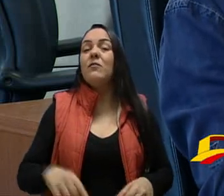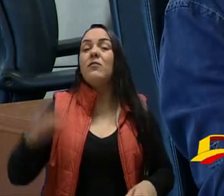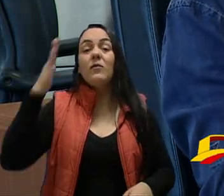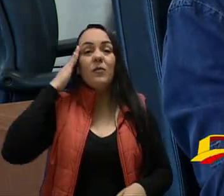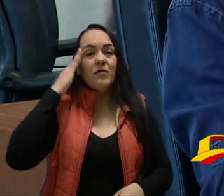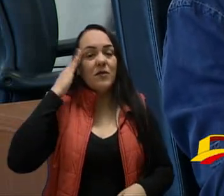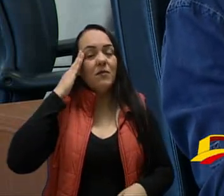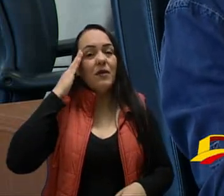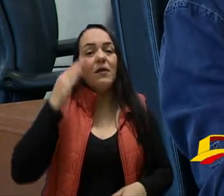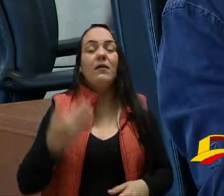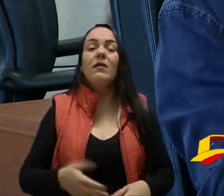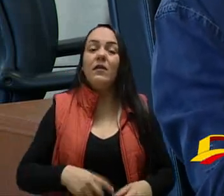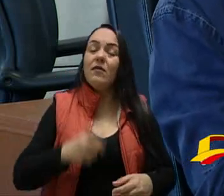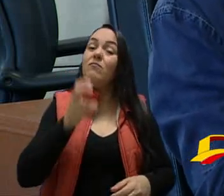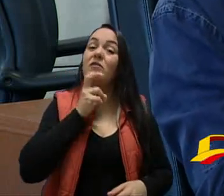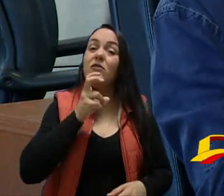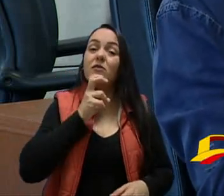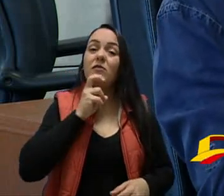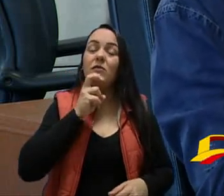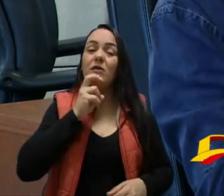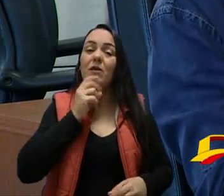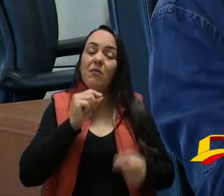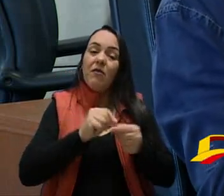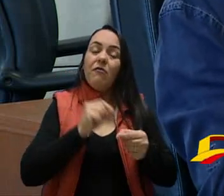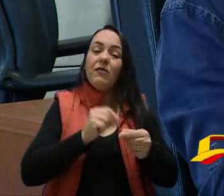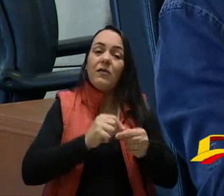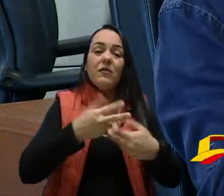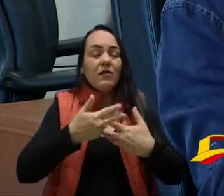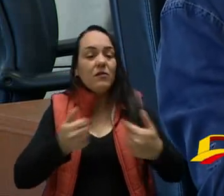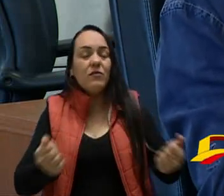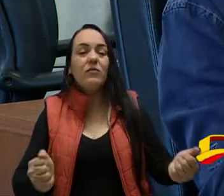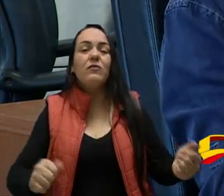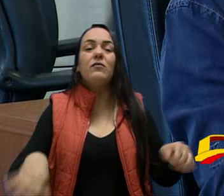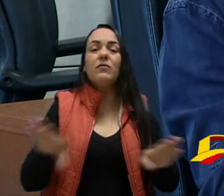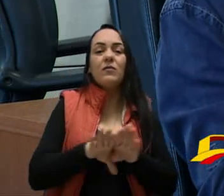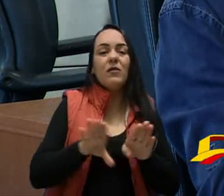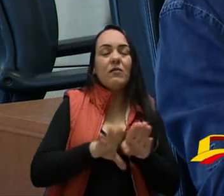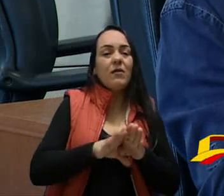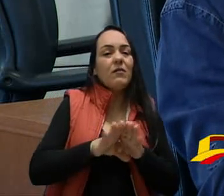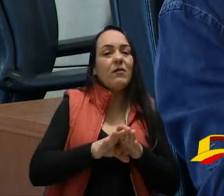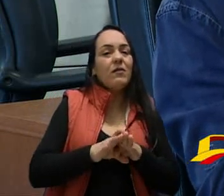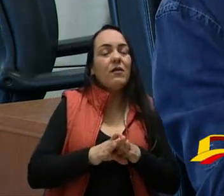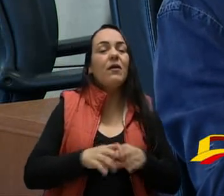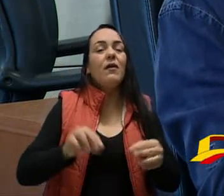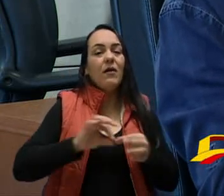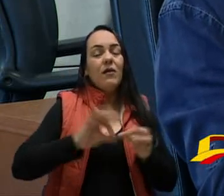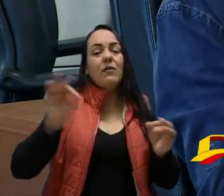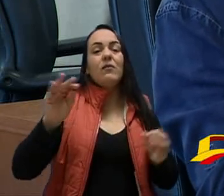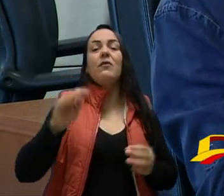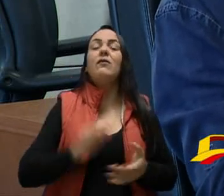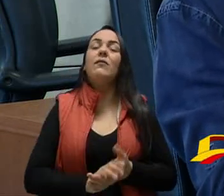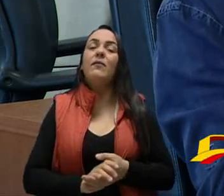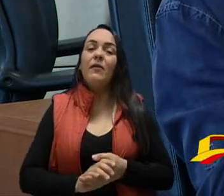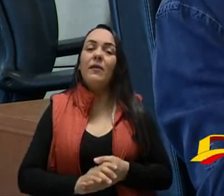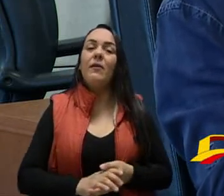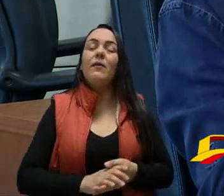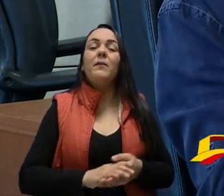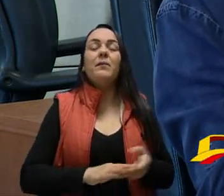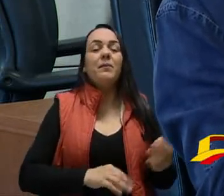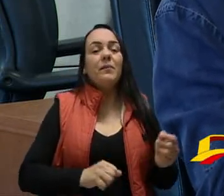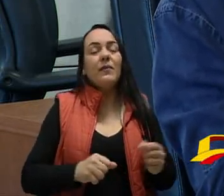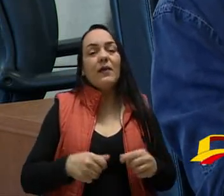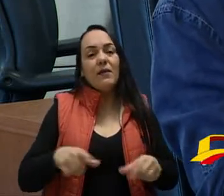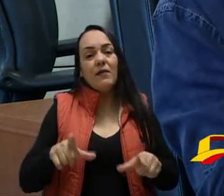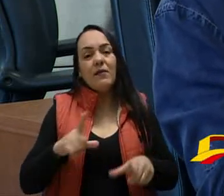da testar sorocaba poderia sair na frente que nem outros municípios que têm salvador salvador é o mega é uma metrópole grande e parece que